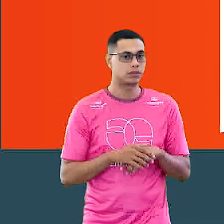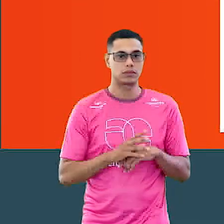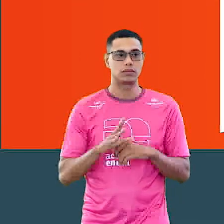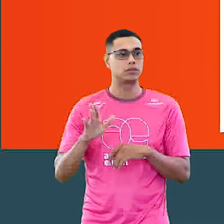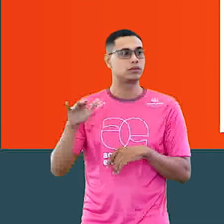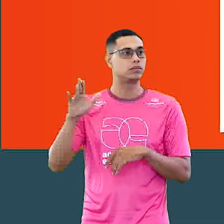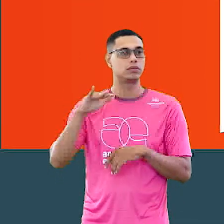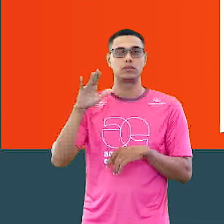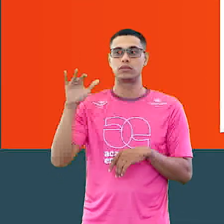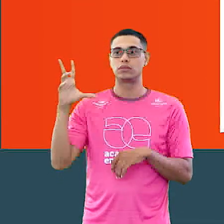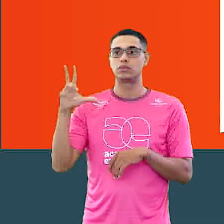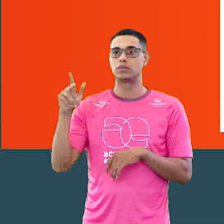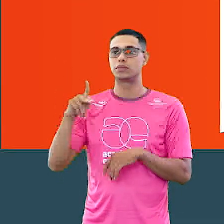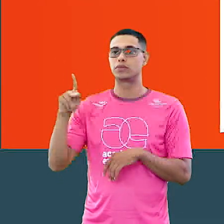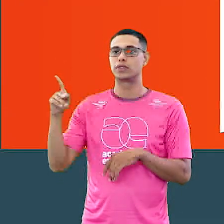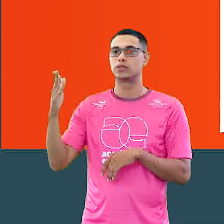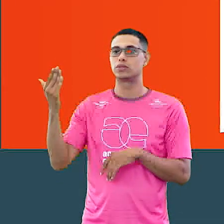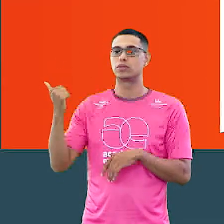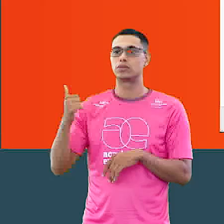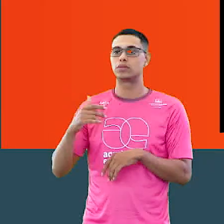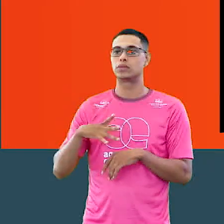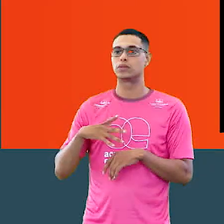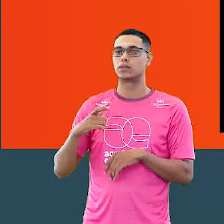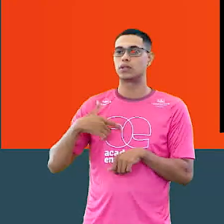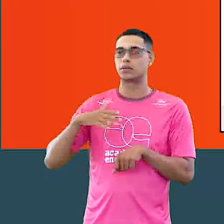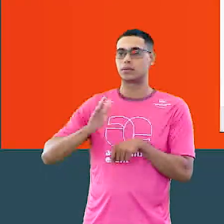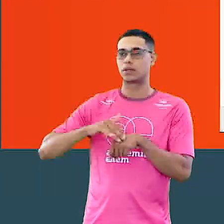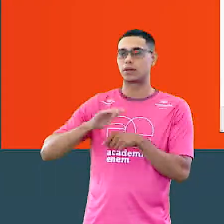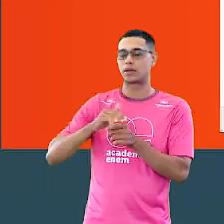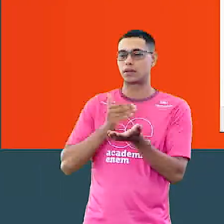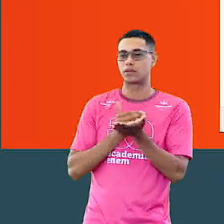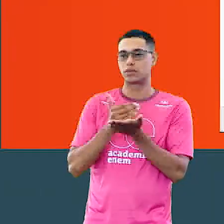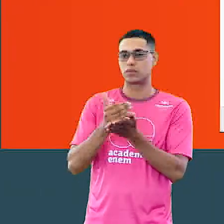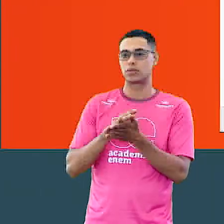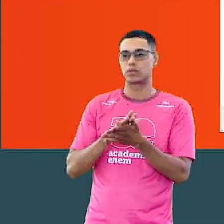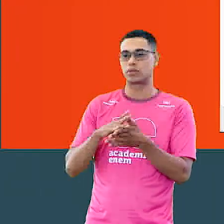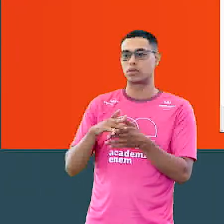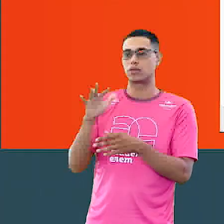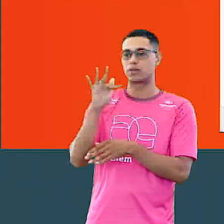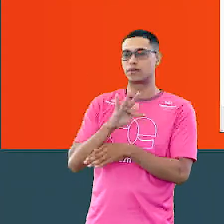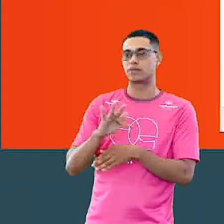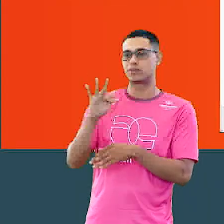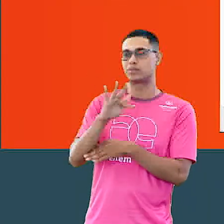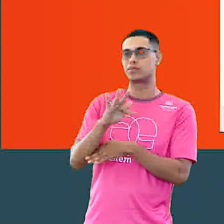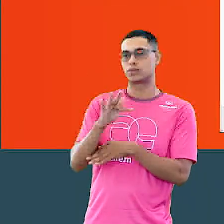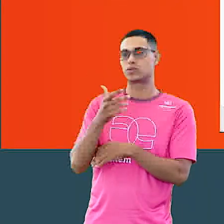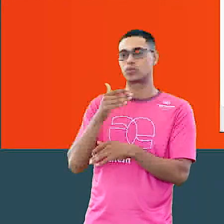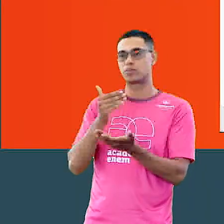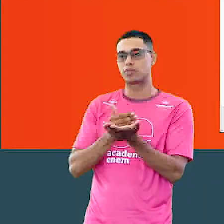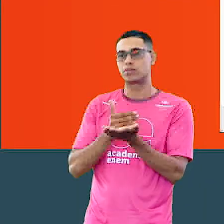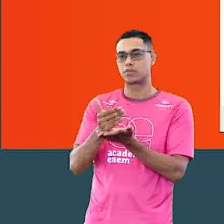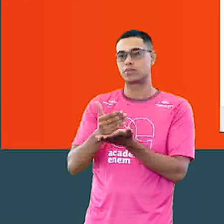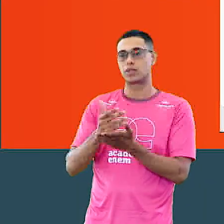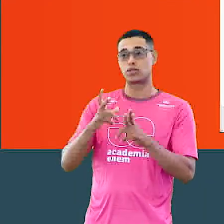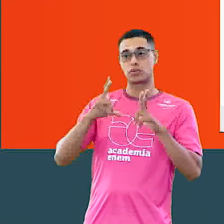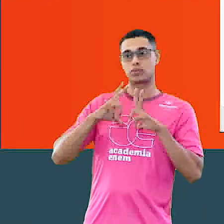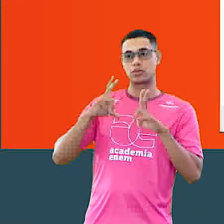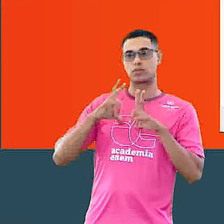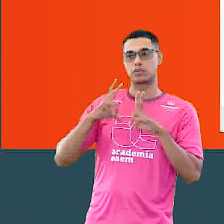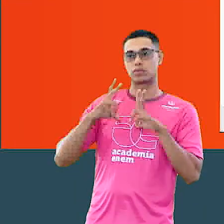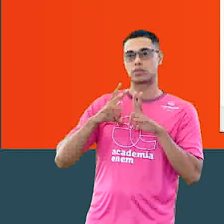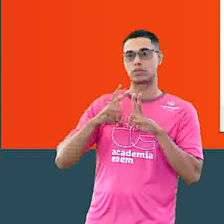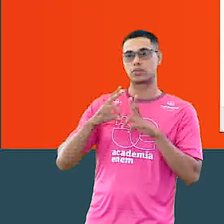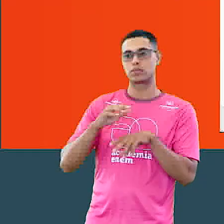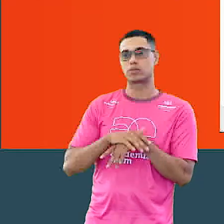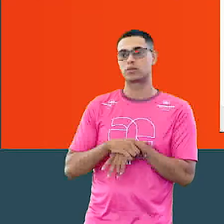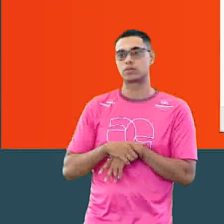Professora, tenho uma dúvida. Vai lá. Eu iniciei minha graduação numa faculdade, certo? Particular? Particular.